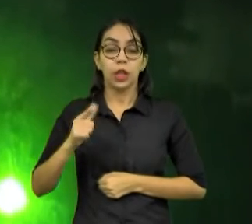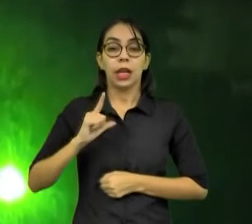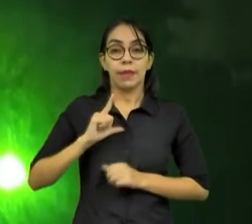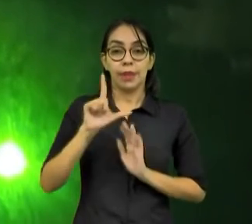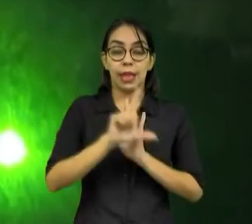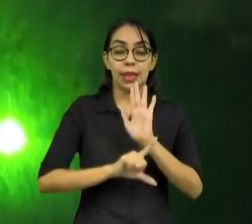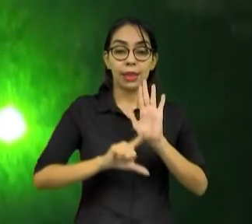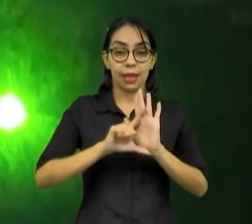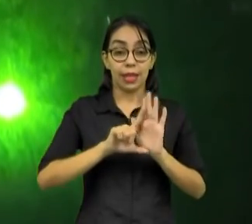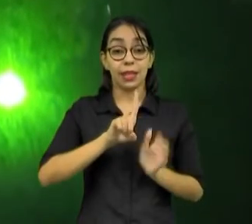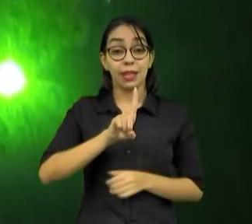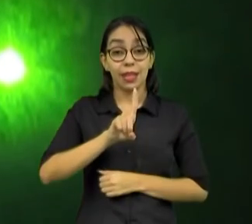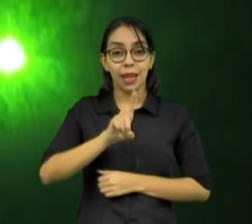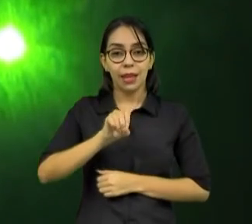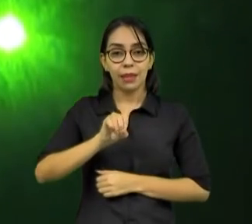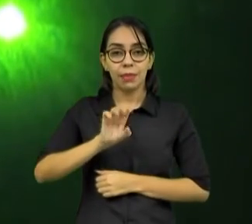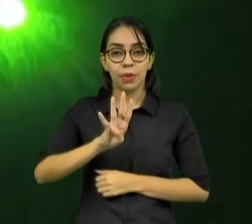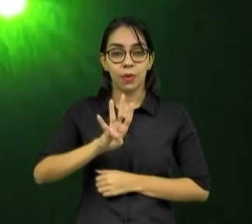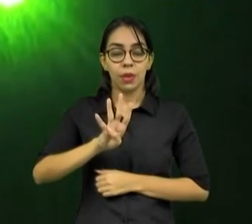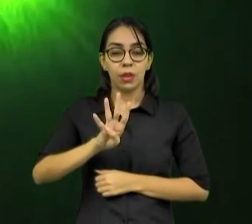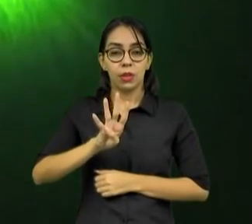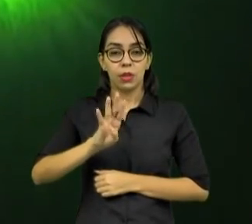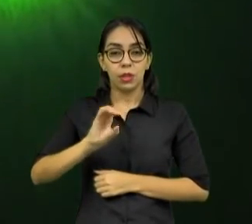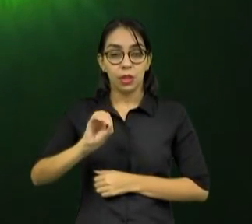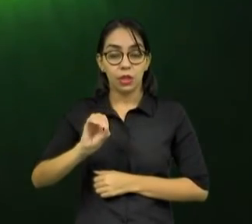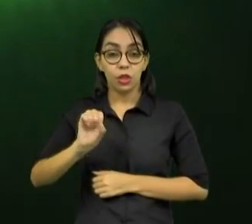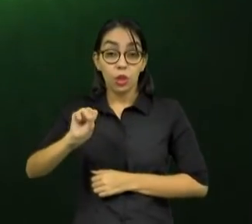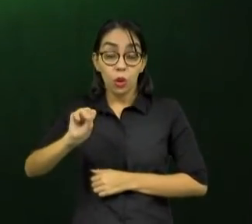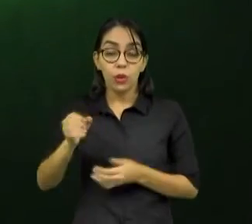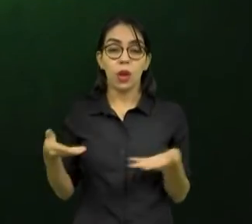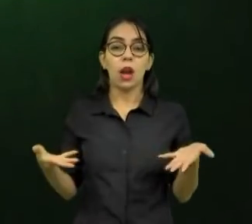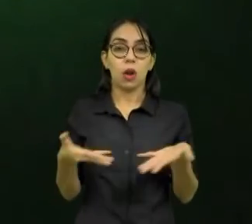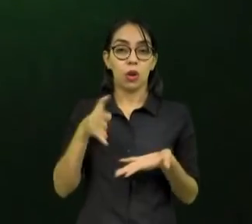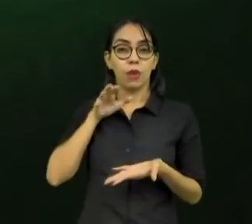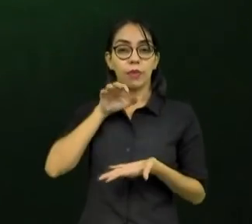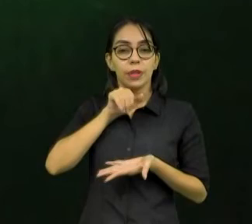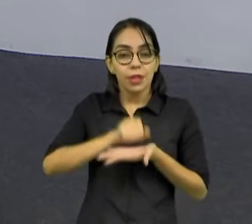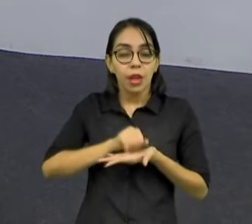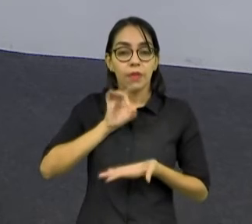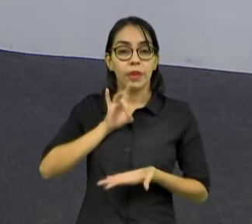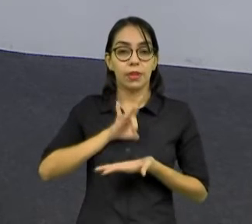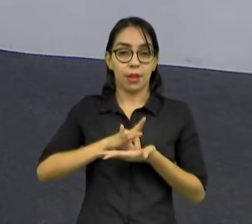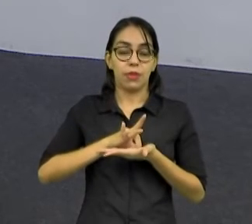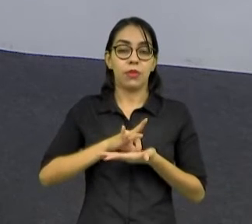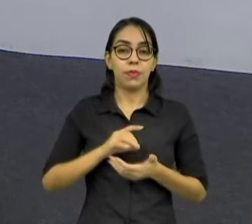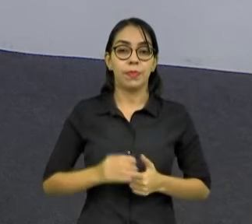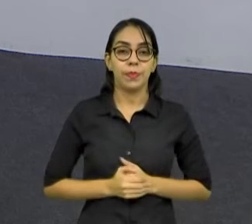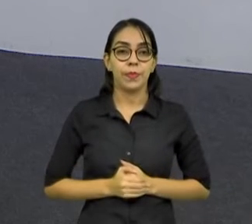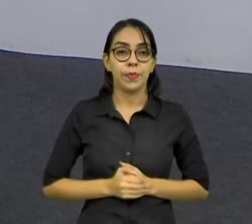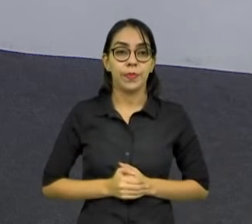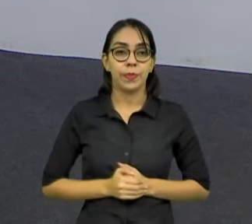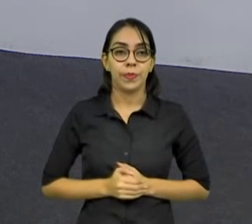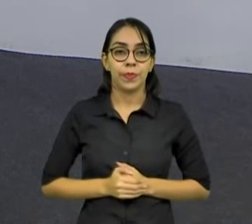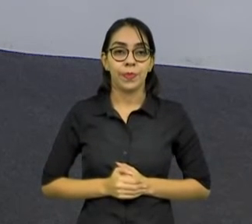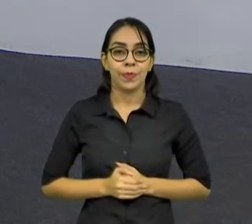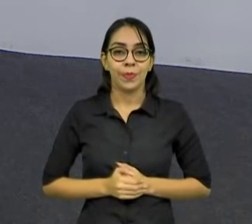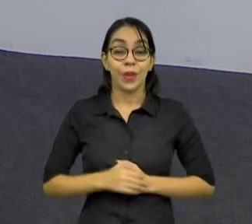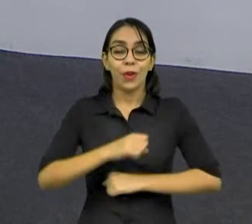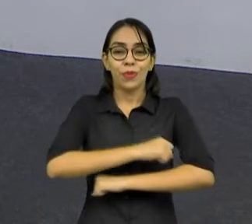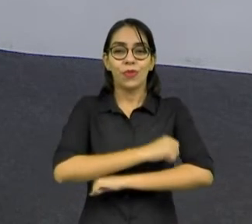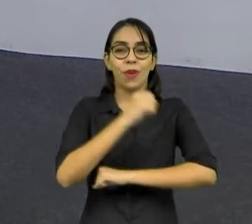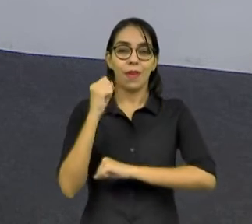10.448 oficializou a data como Dia Nacional da Defensoria Pública. O Jornal Assembleia